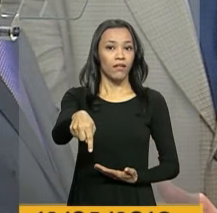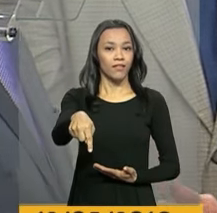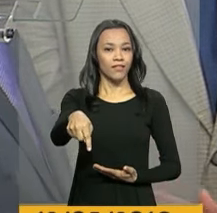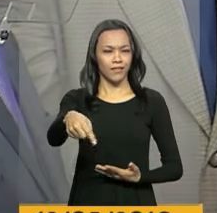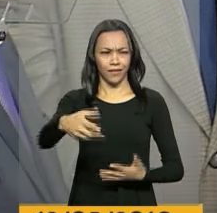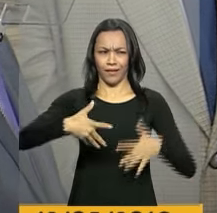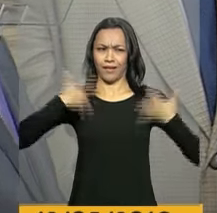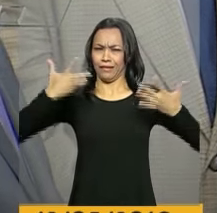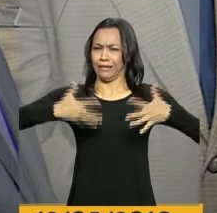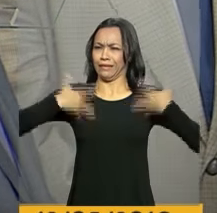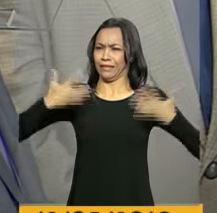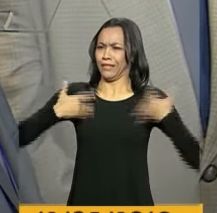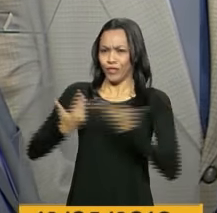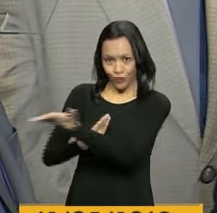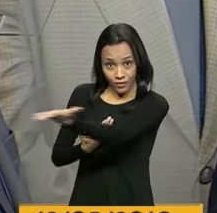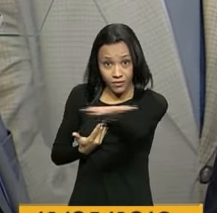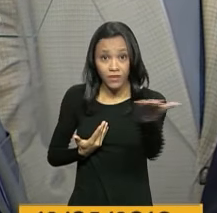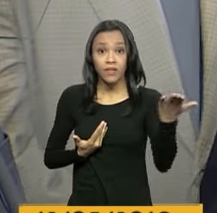entusiasmo